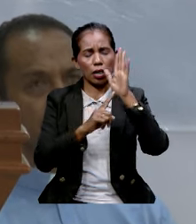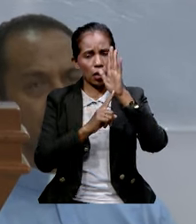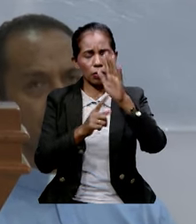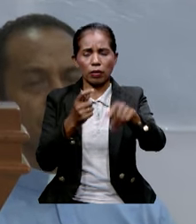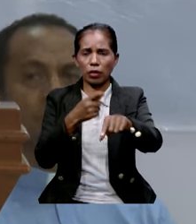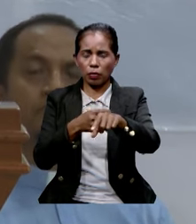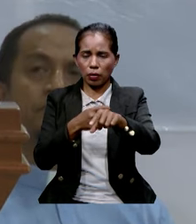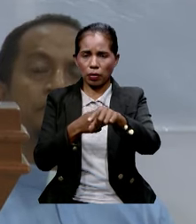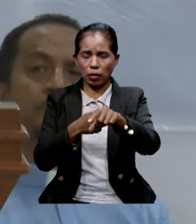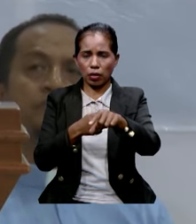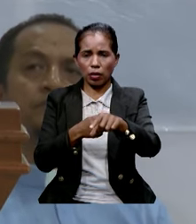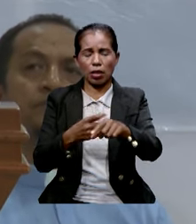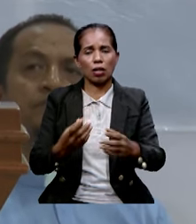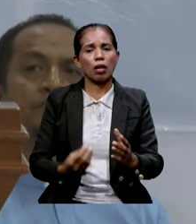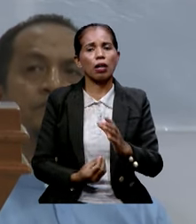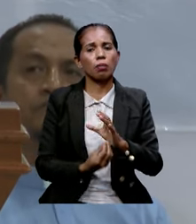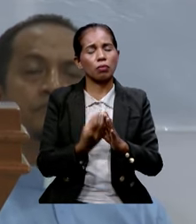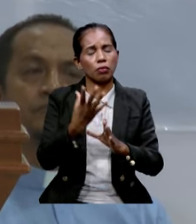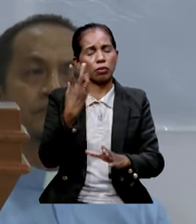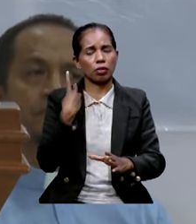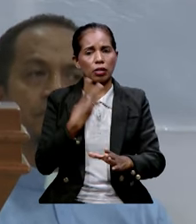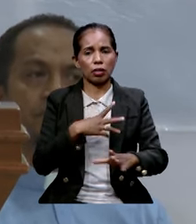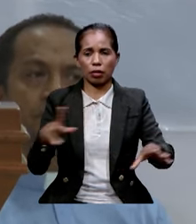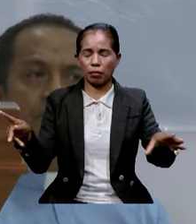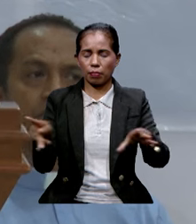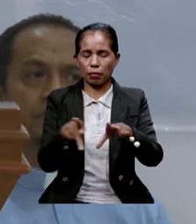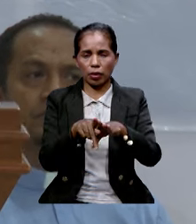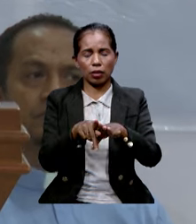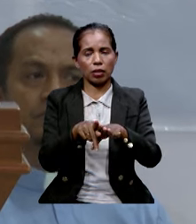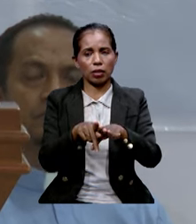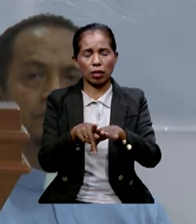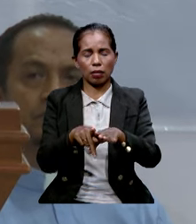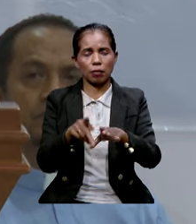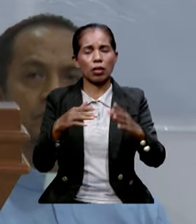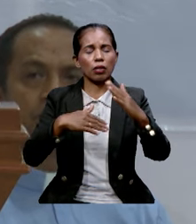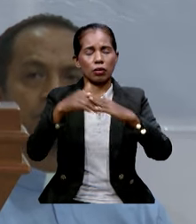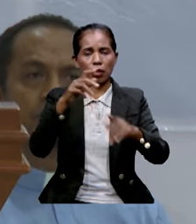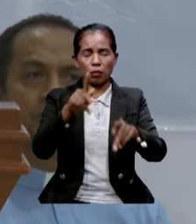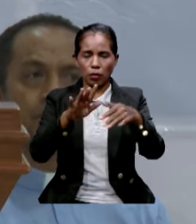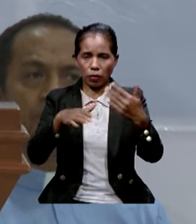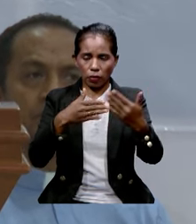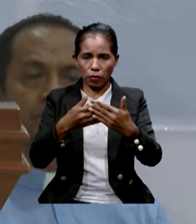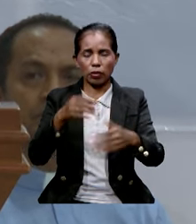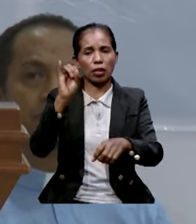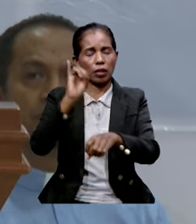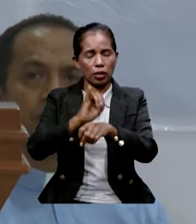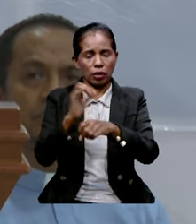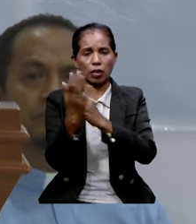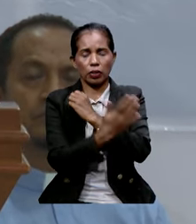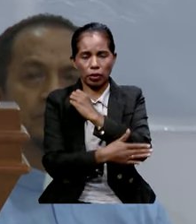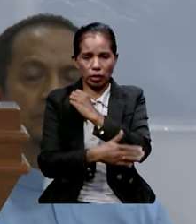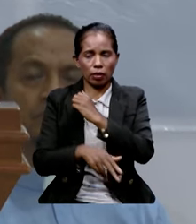idane be kaburas liutan, itane participação ba construção comunidade creda no nação